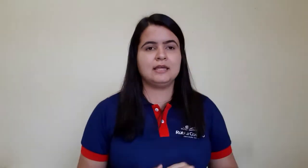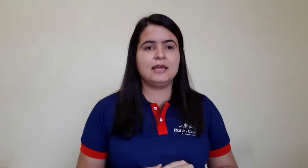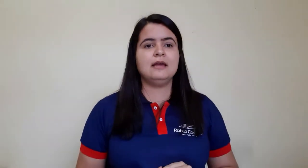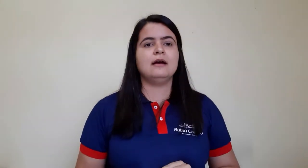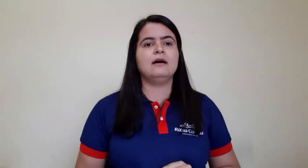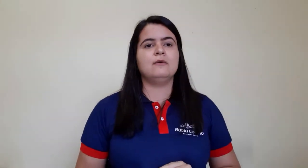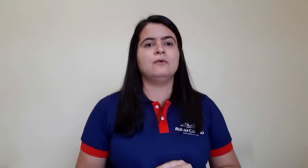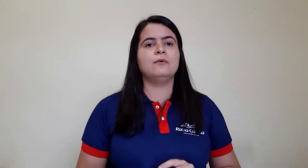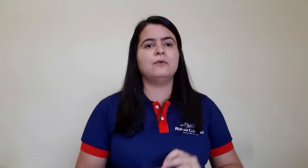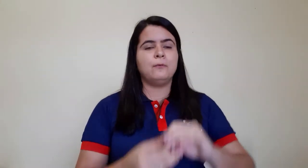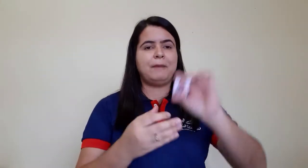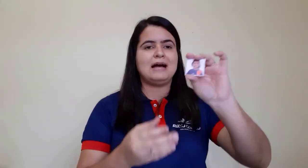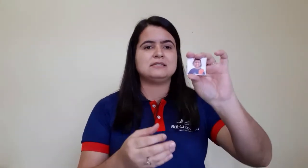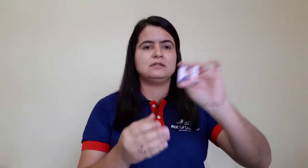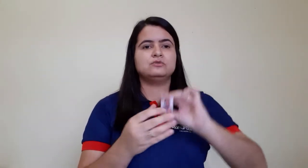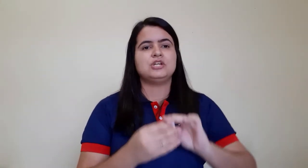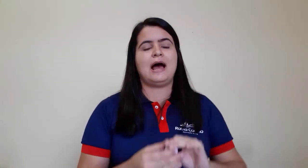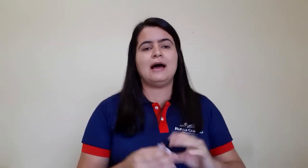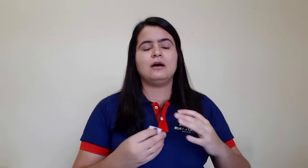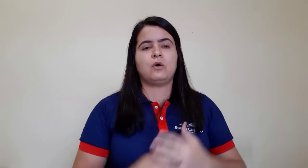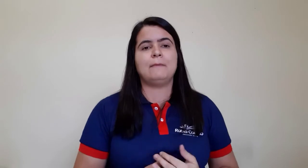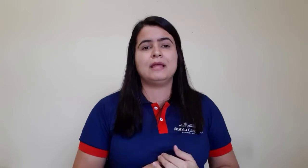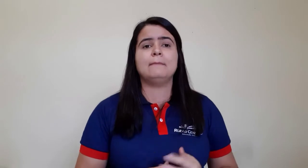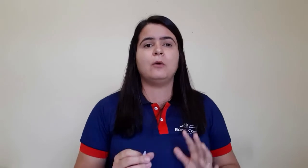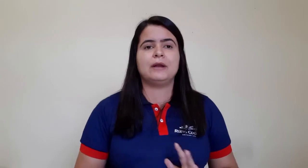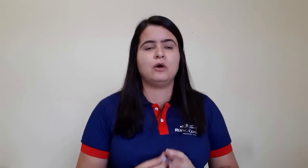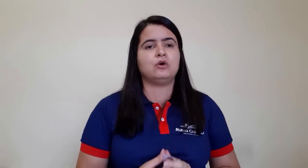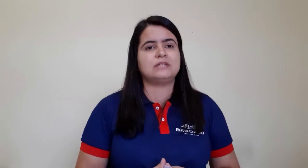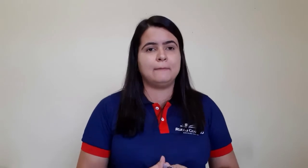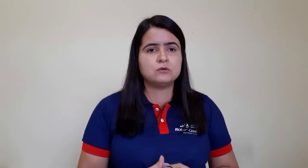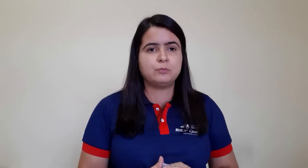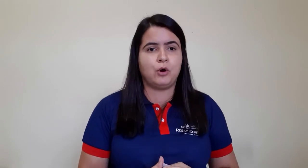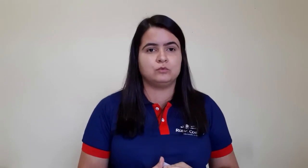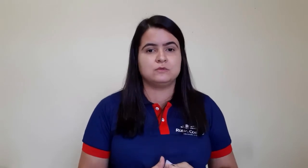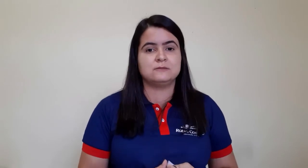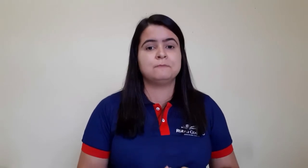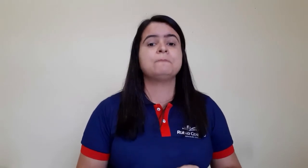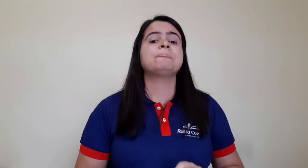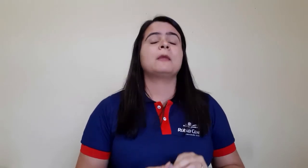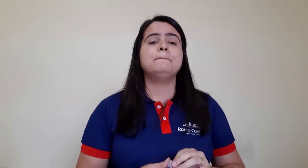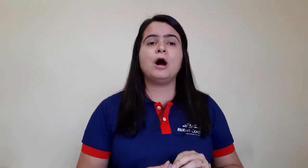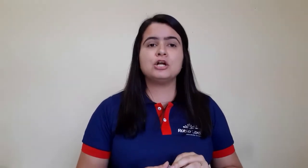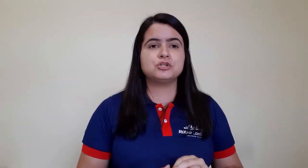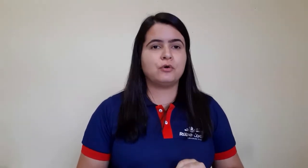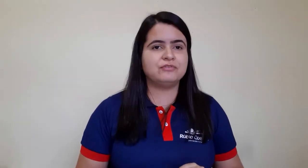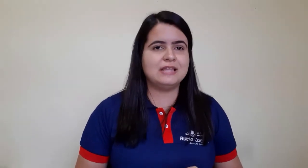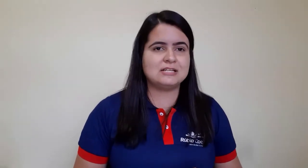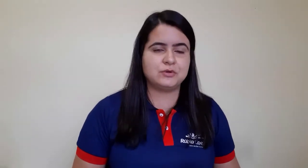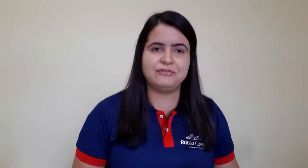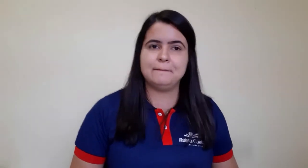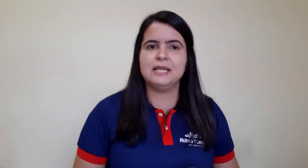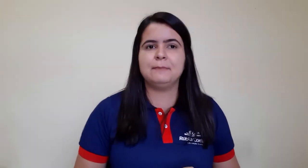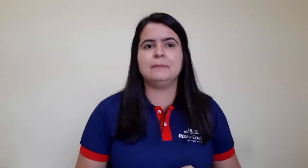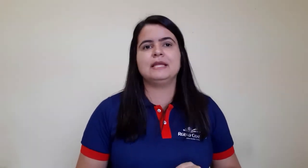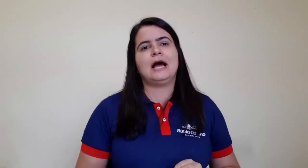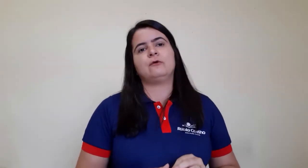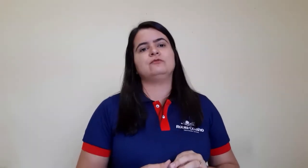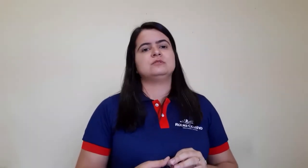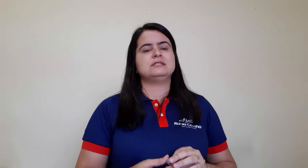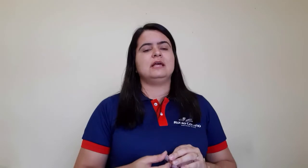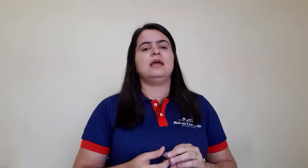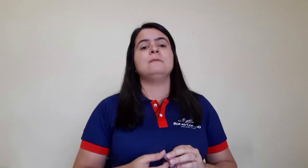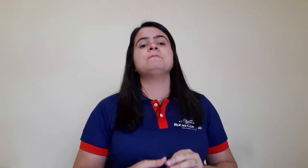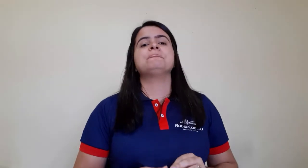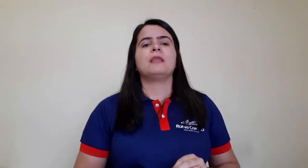fica aqui o parzinho já com a minha mão para eu contar meus pontos. Pode convidar sua família para brincar